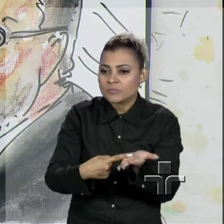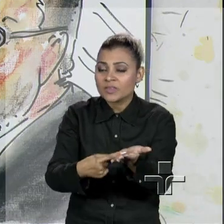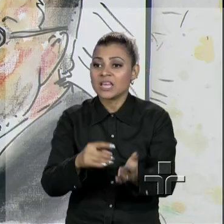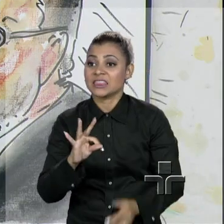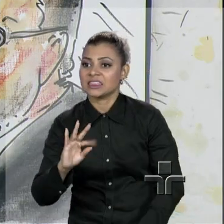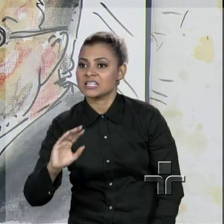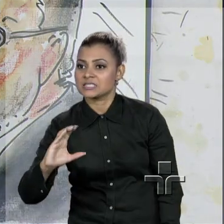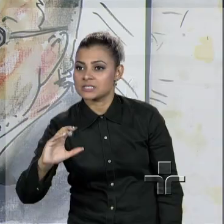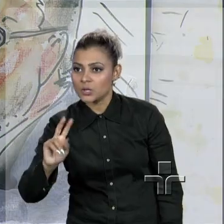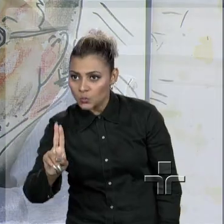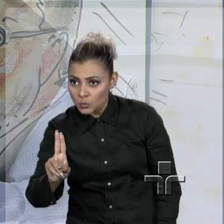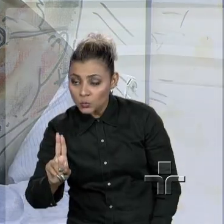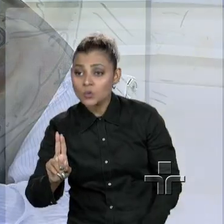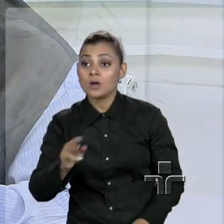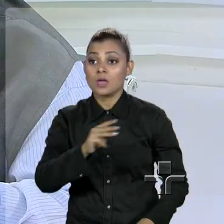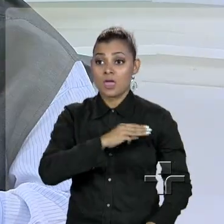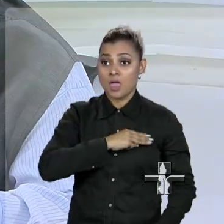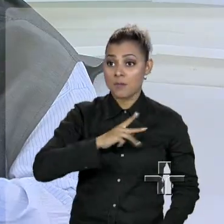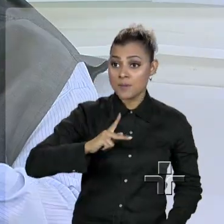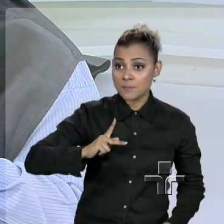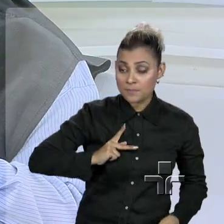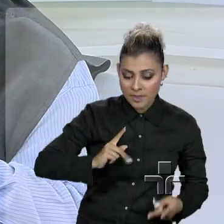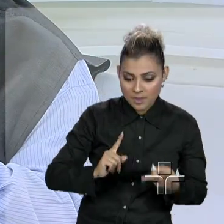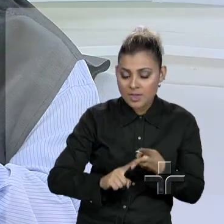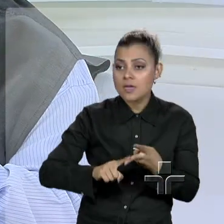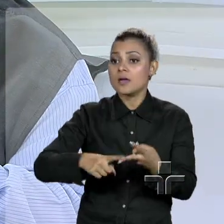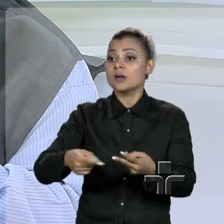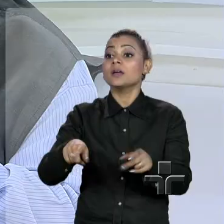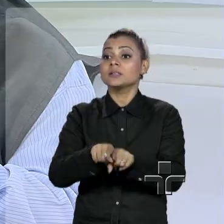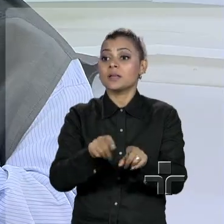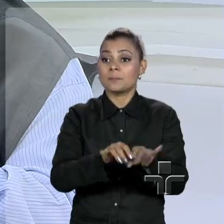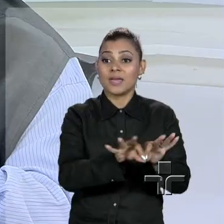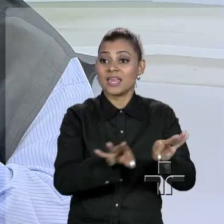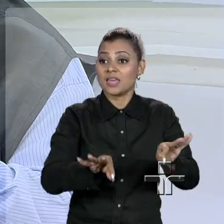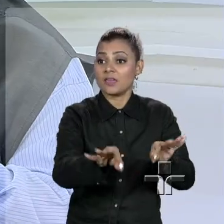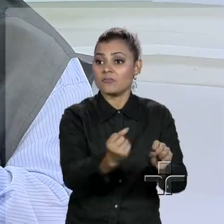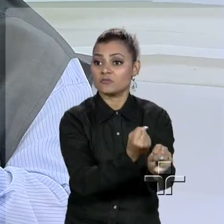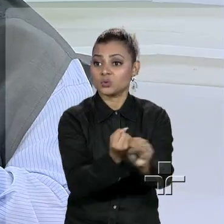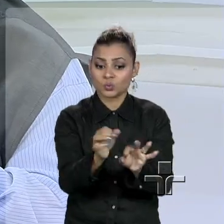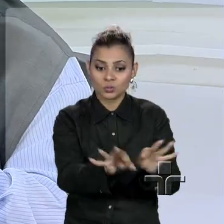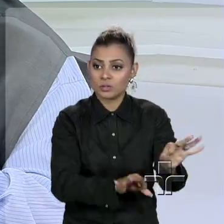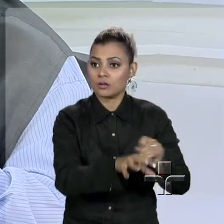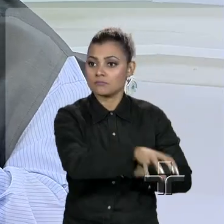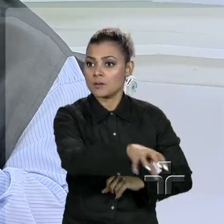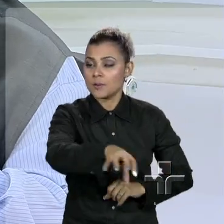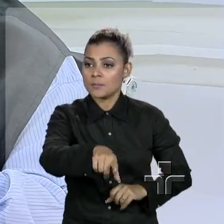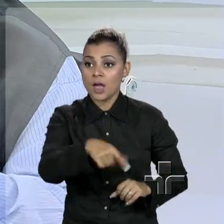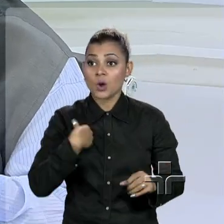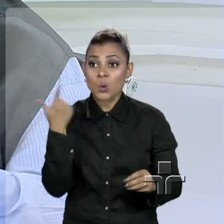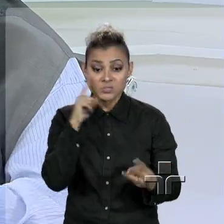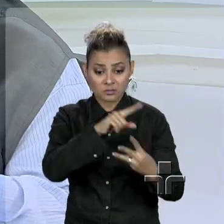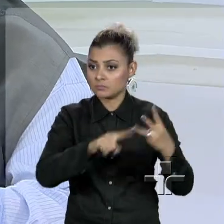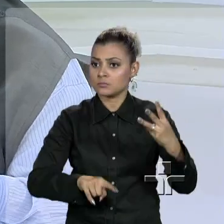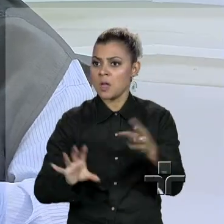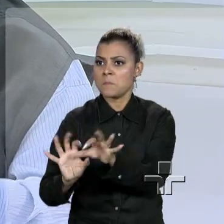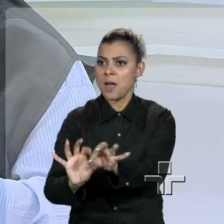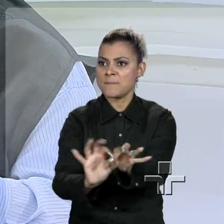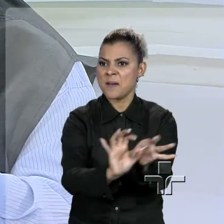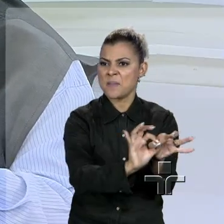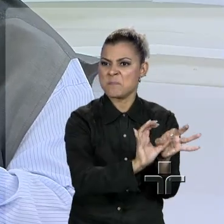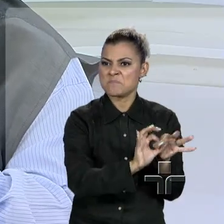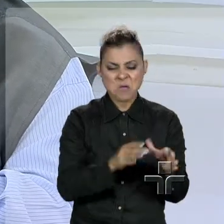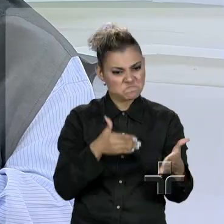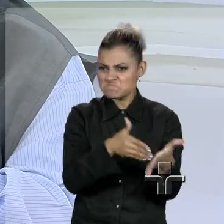Ministério Público e o Ministério de Infraestrutura, de tal forma a tirar as barreiras da